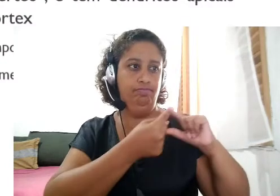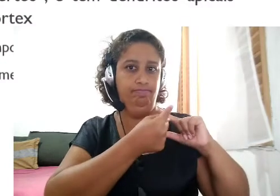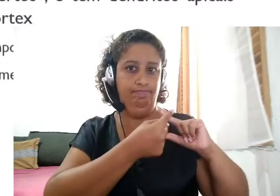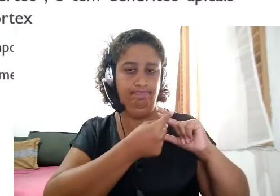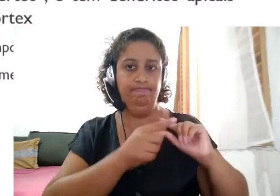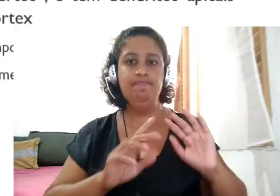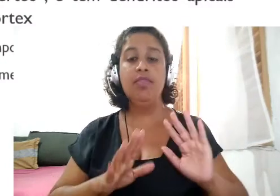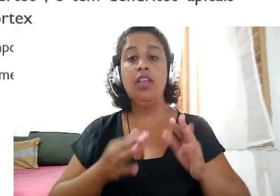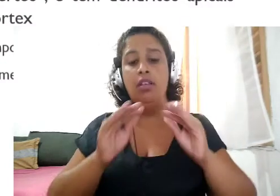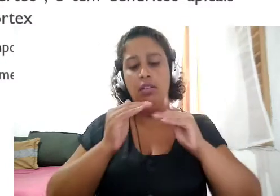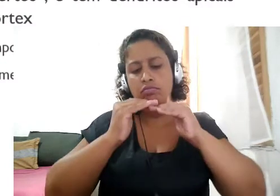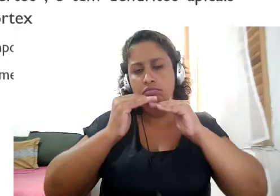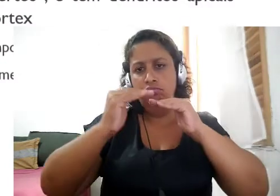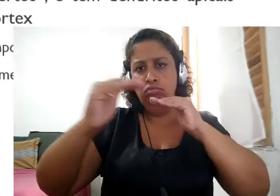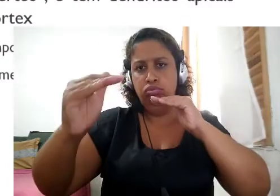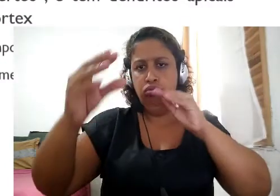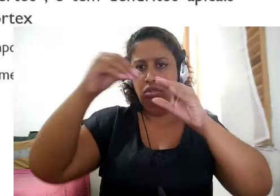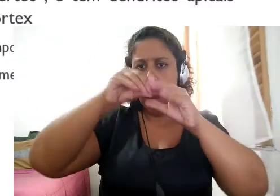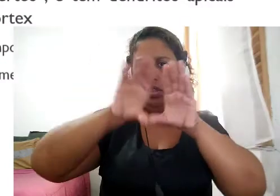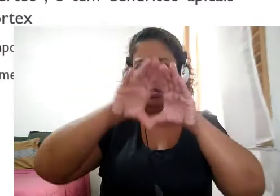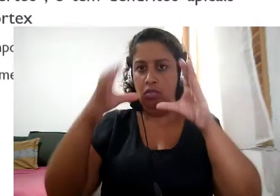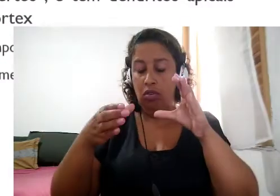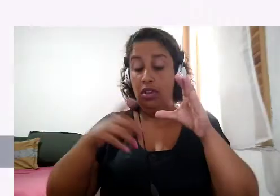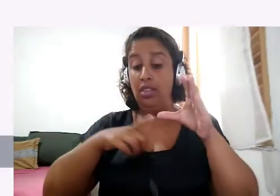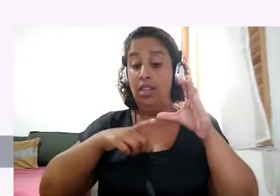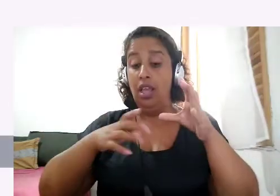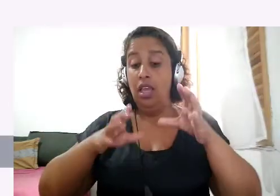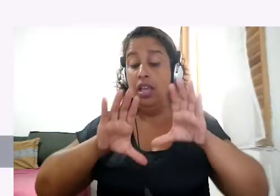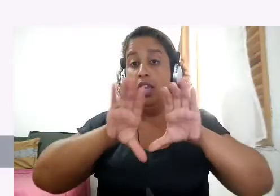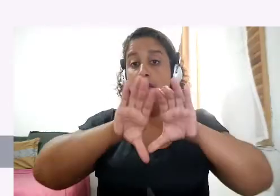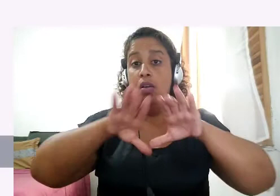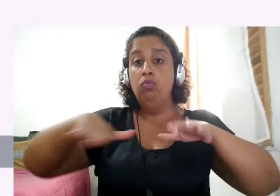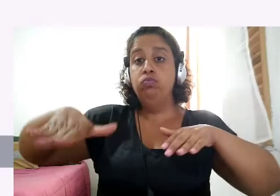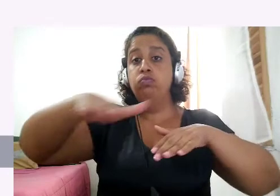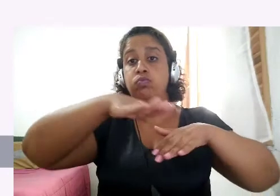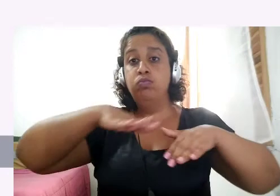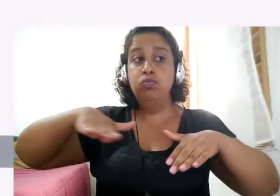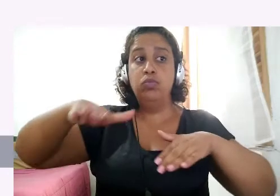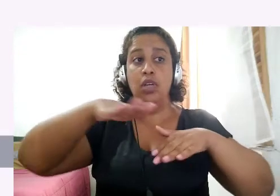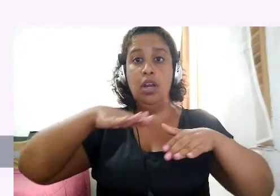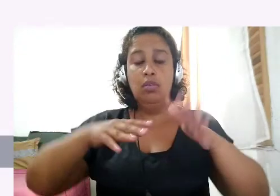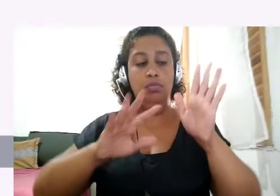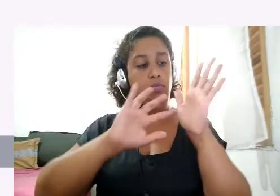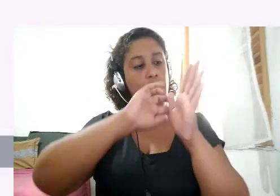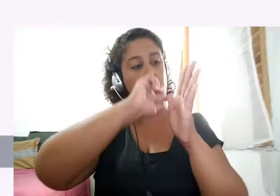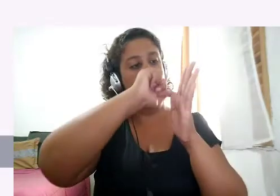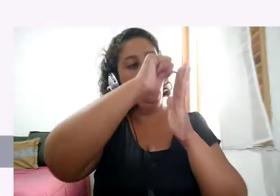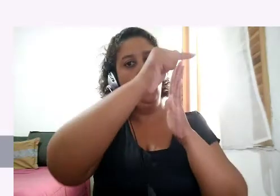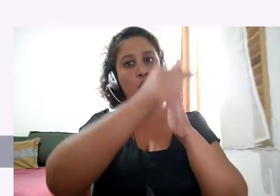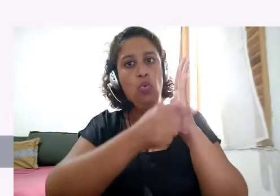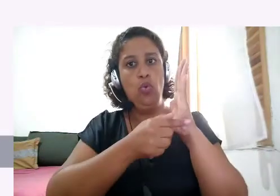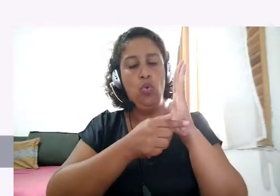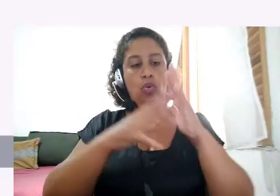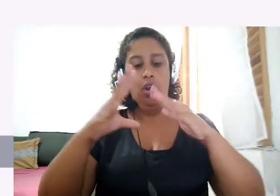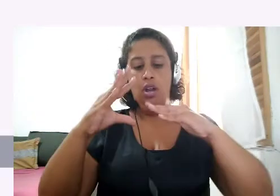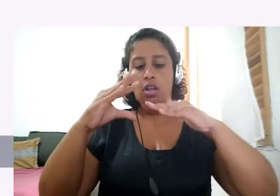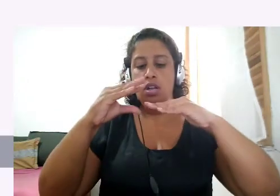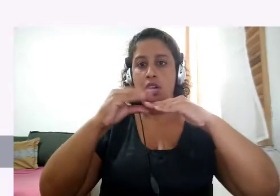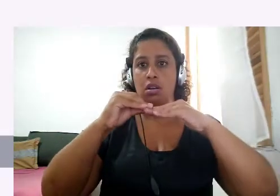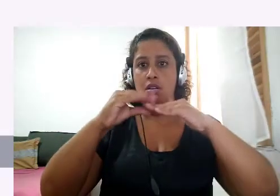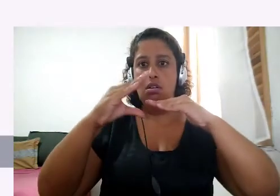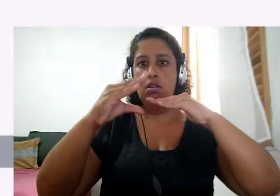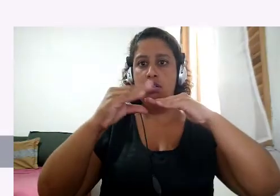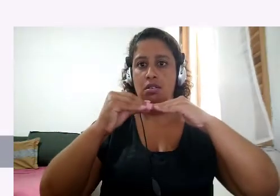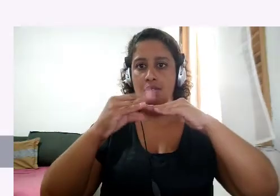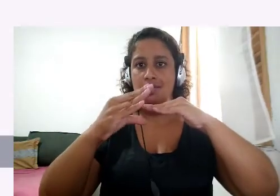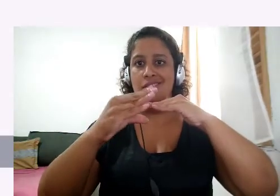física. E além disso, quanto mais próximo o neurônio estiver do eletrodo, melhor para ser captado. Então, a atividade que é captada